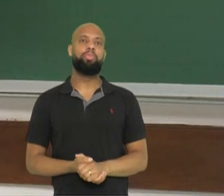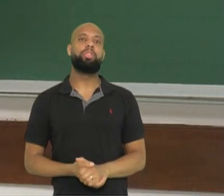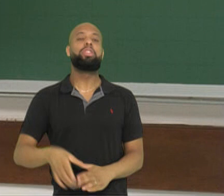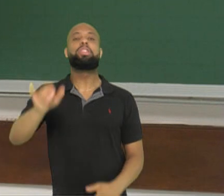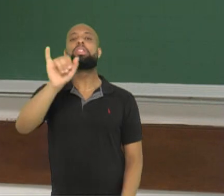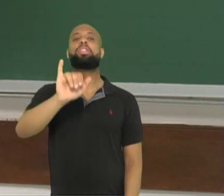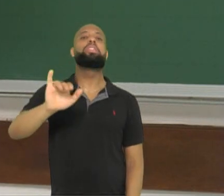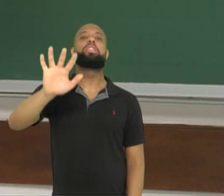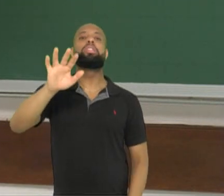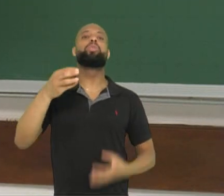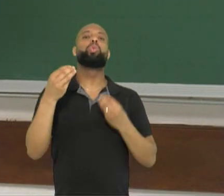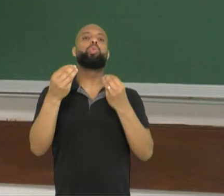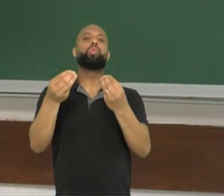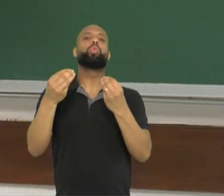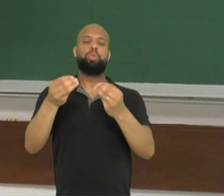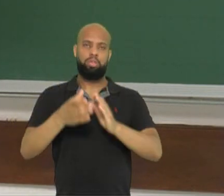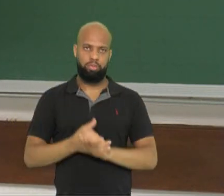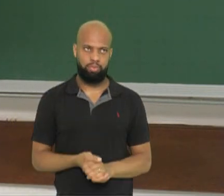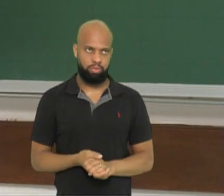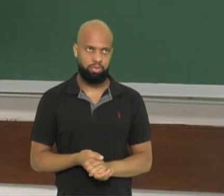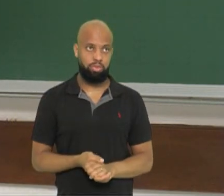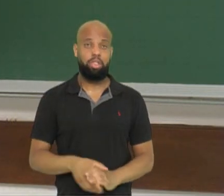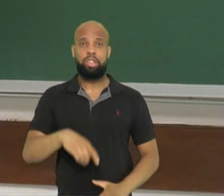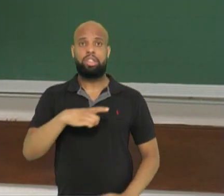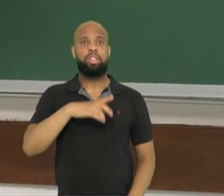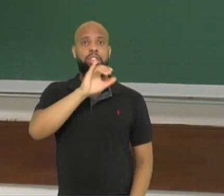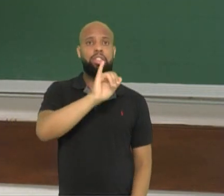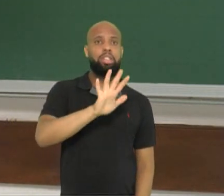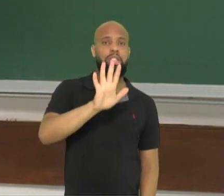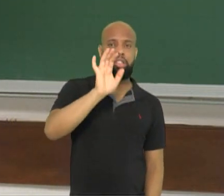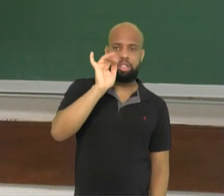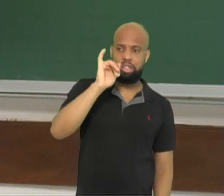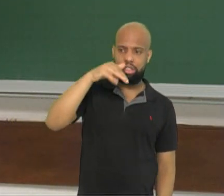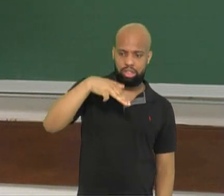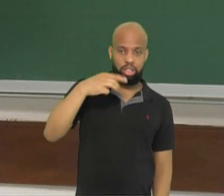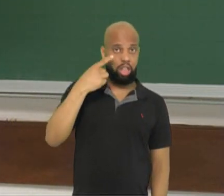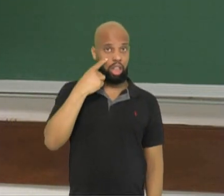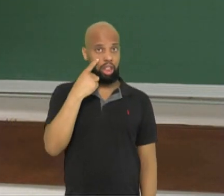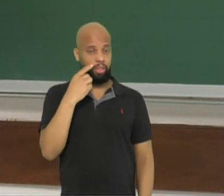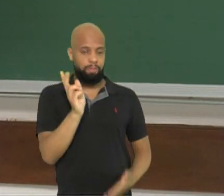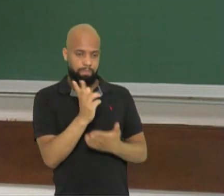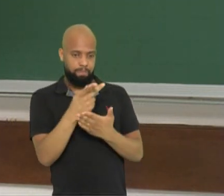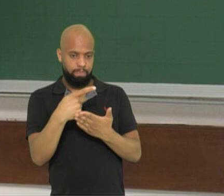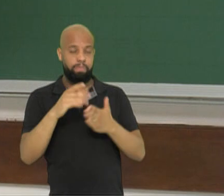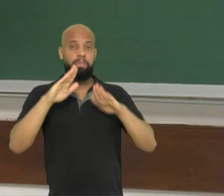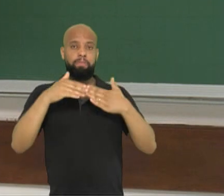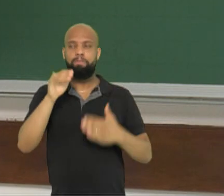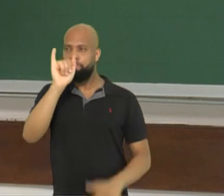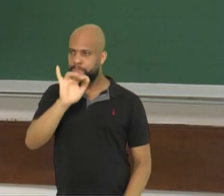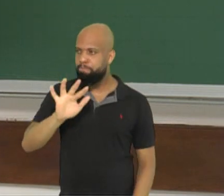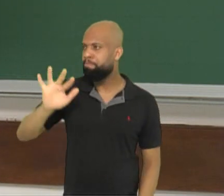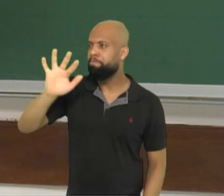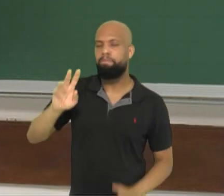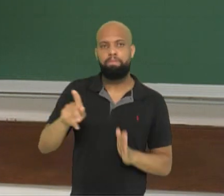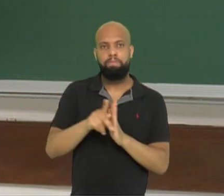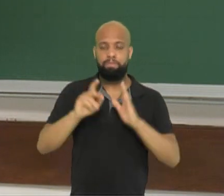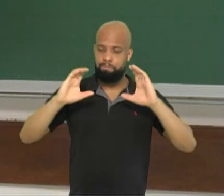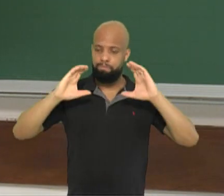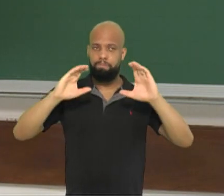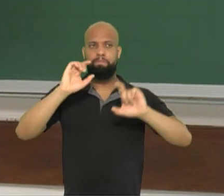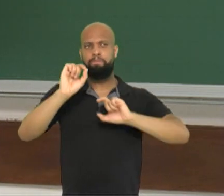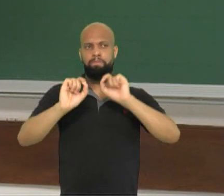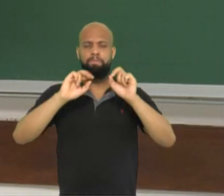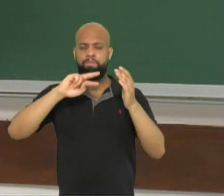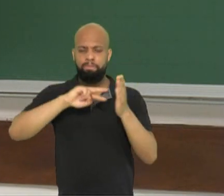Imagem, como é que a gente pode estabelecer já aqui a parte da imagem olhando no desenho, tá? Então, a imagem da função é